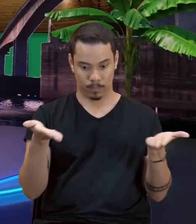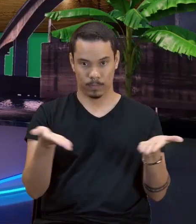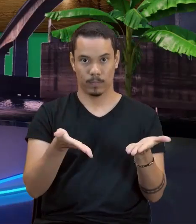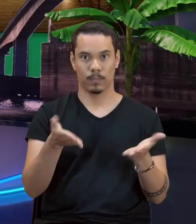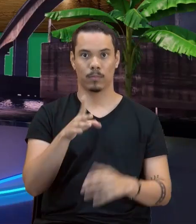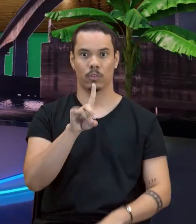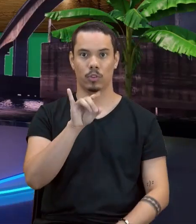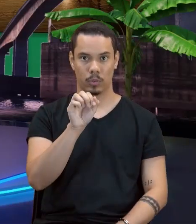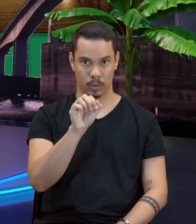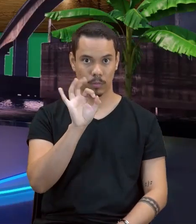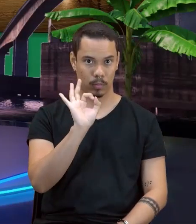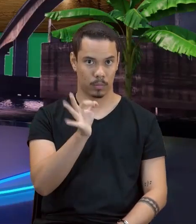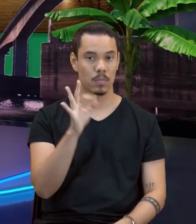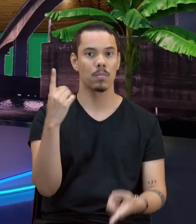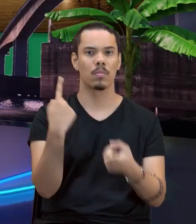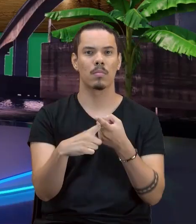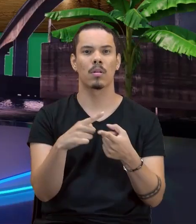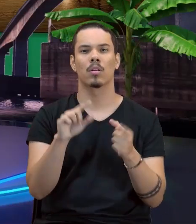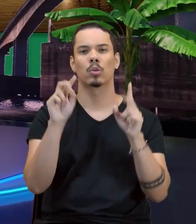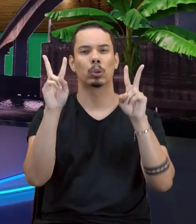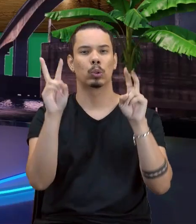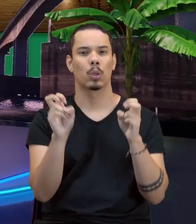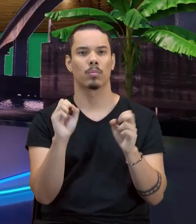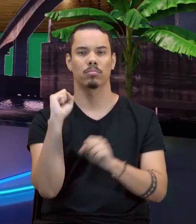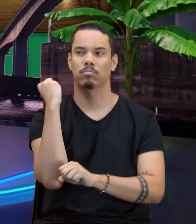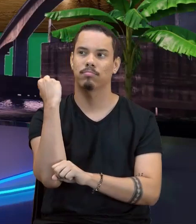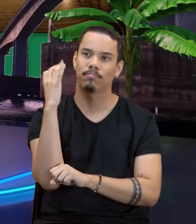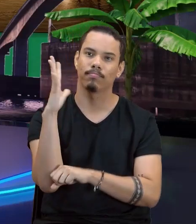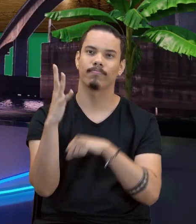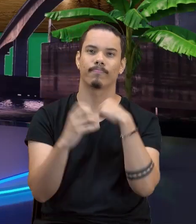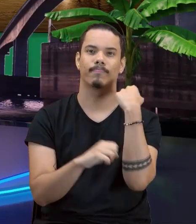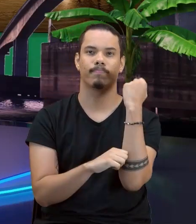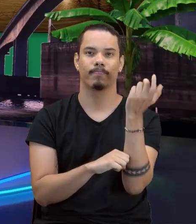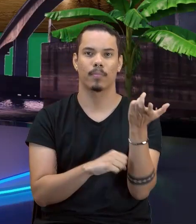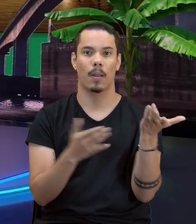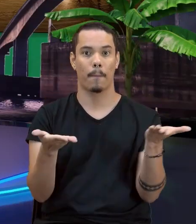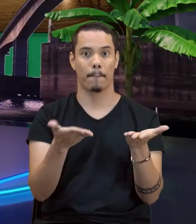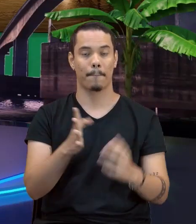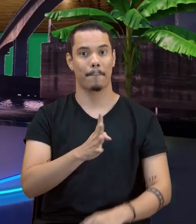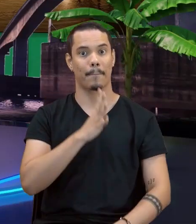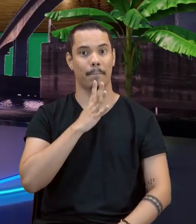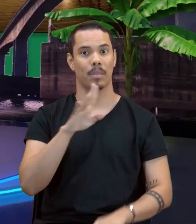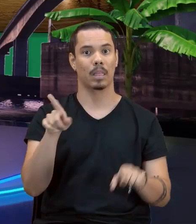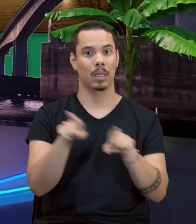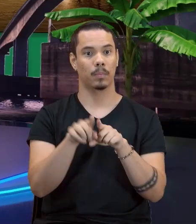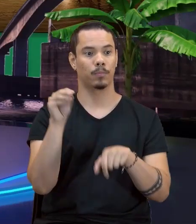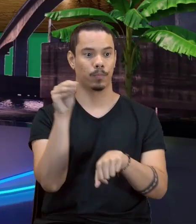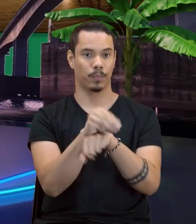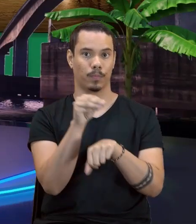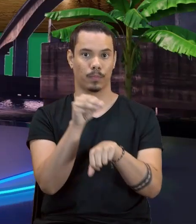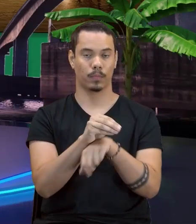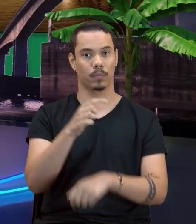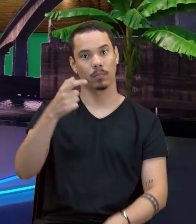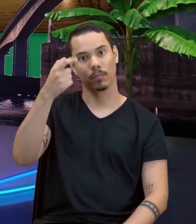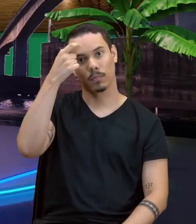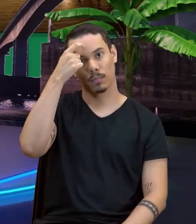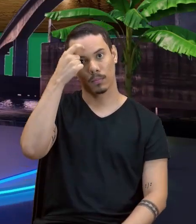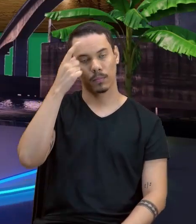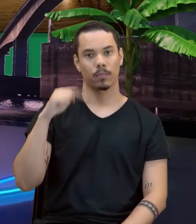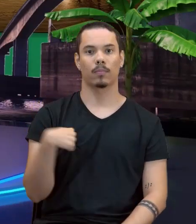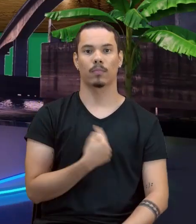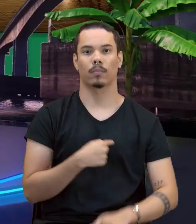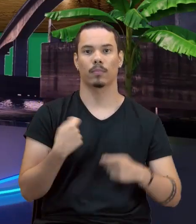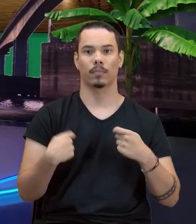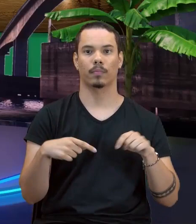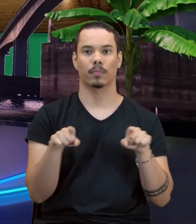tão em voga essa questão do meio ambiente, né? Como a gente conhece hoje, o cuidado e a consciência que a gente tem que levar,